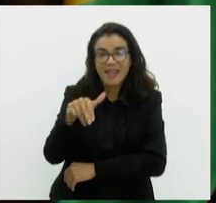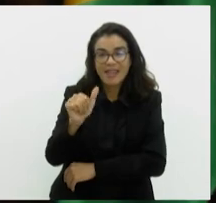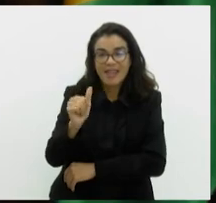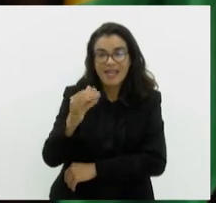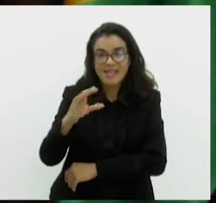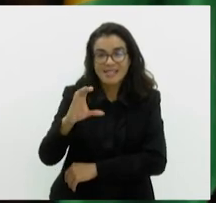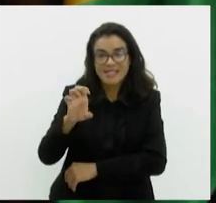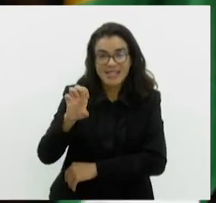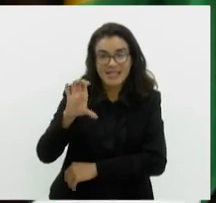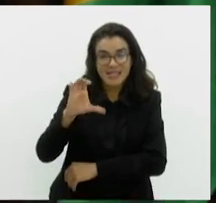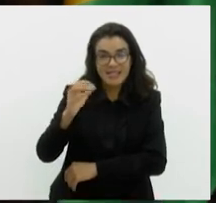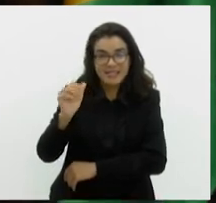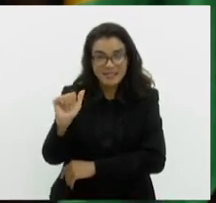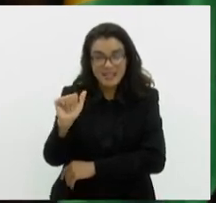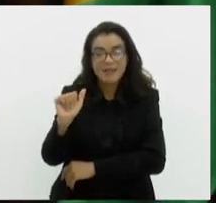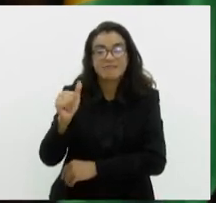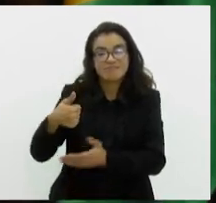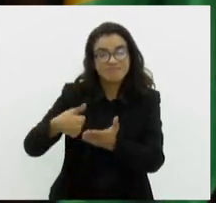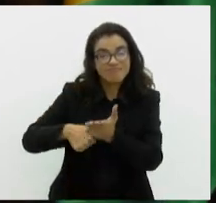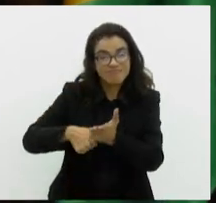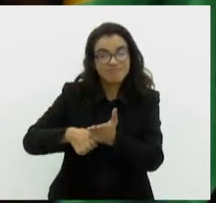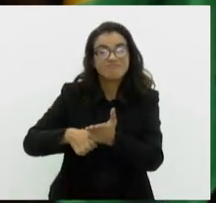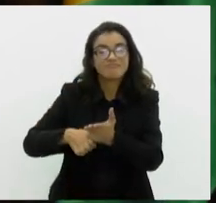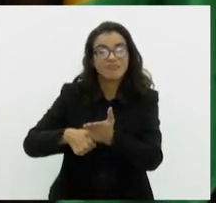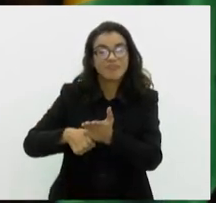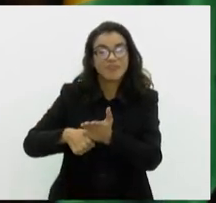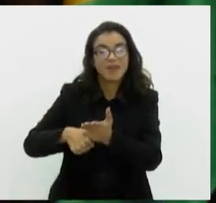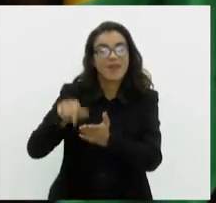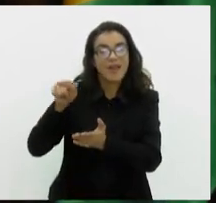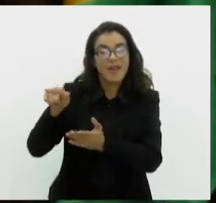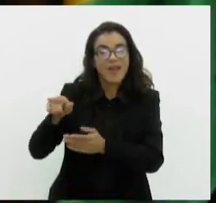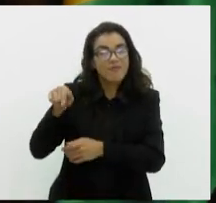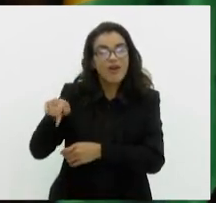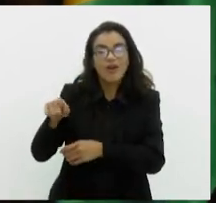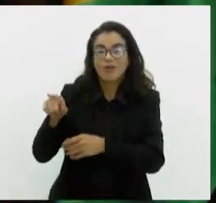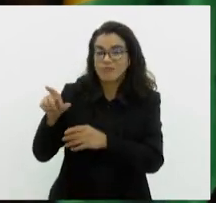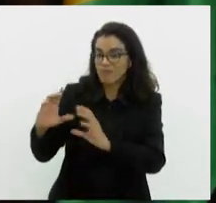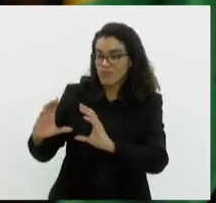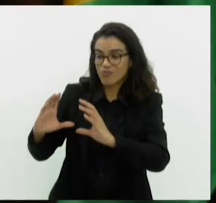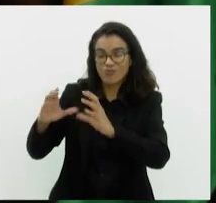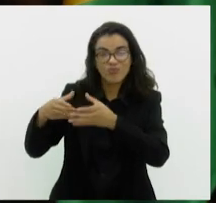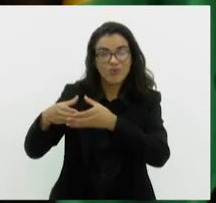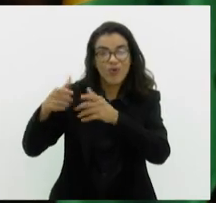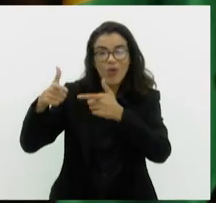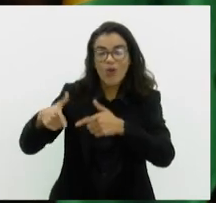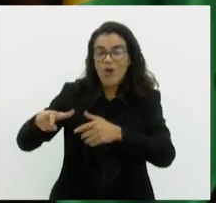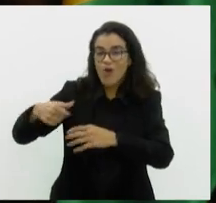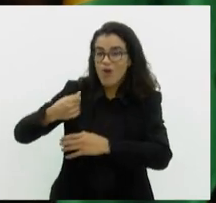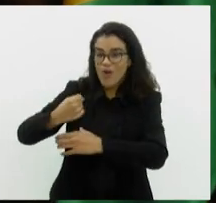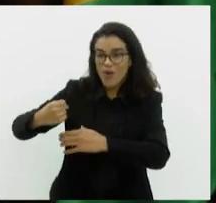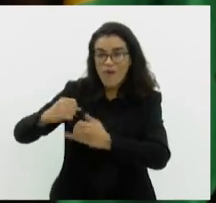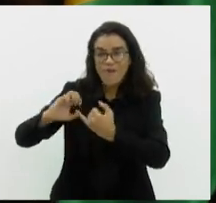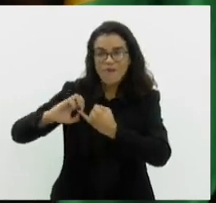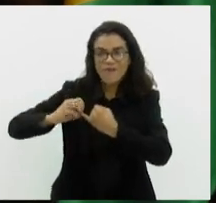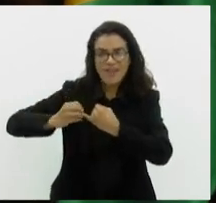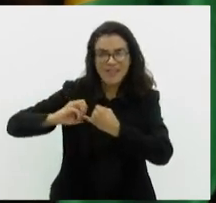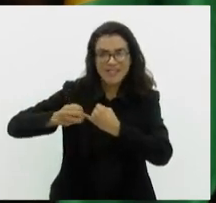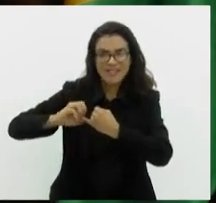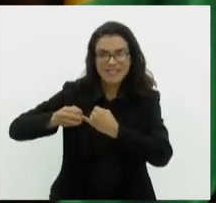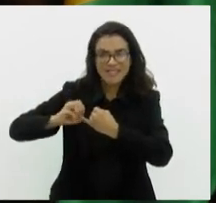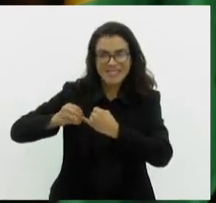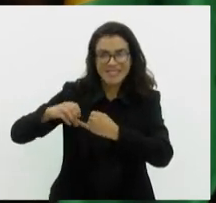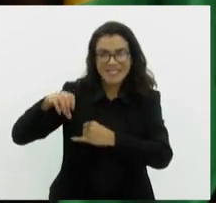muito bom ter Nancy aqui. O Renascença foi resultado de muitas feijoadas que eu fui com eles em casa de